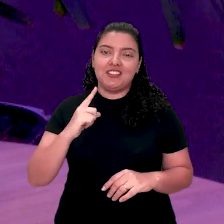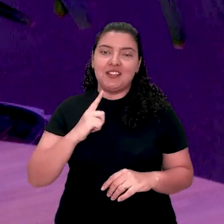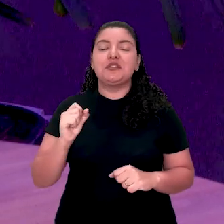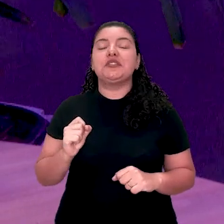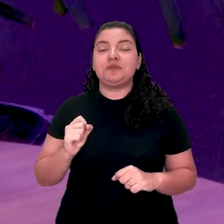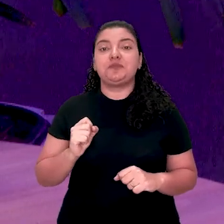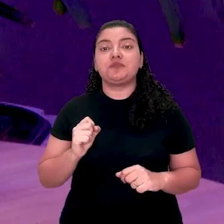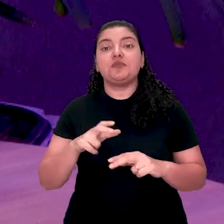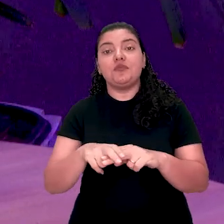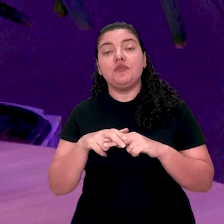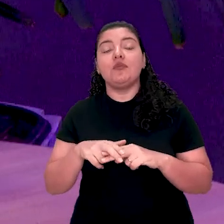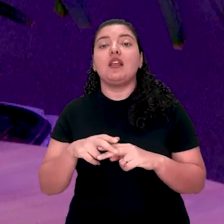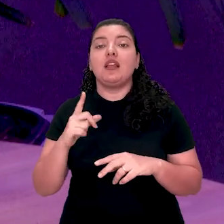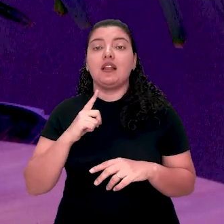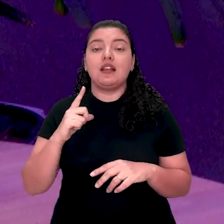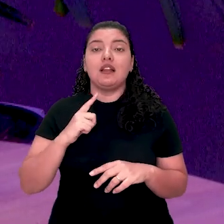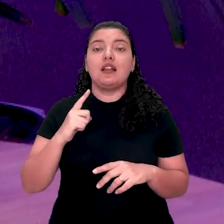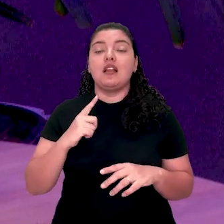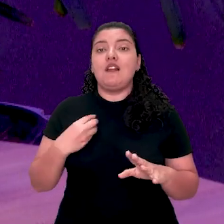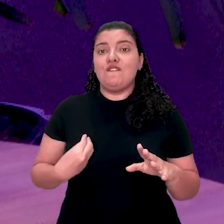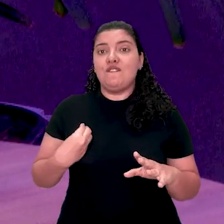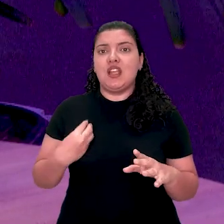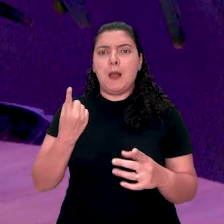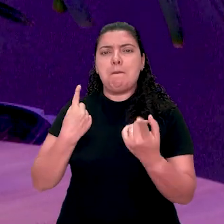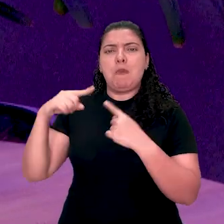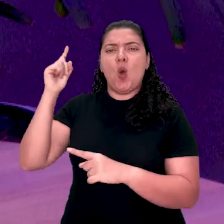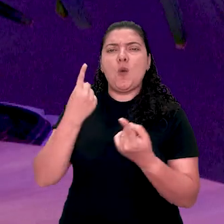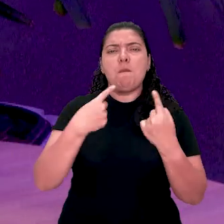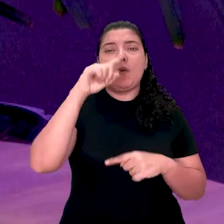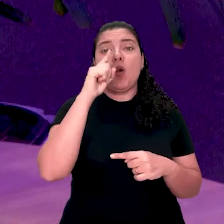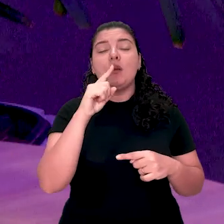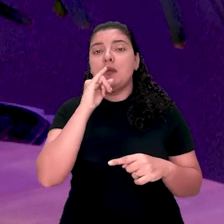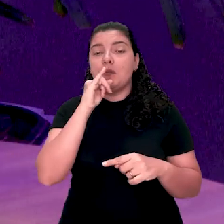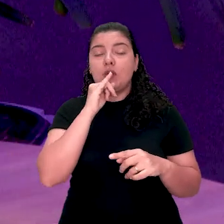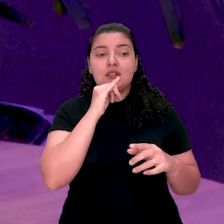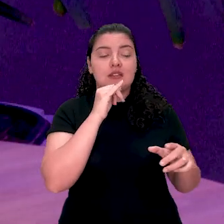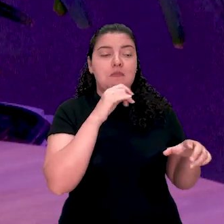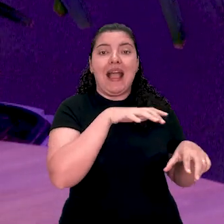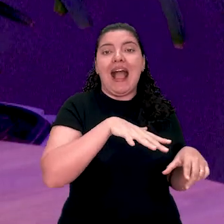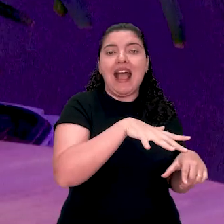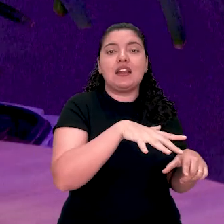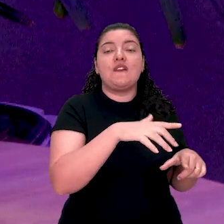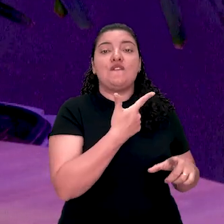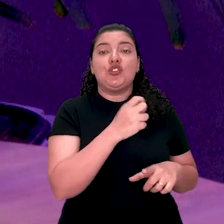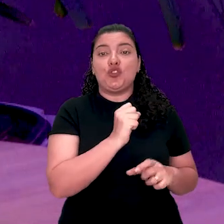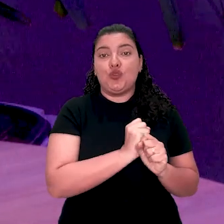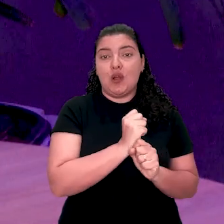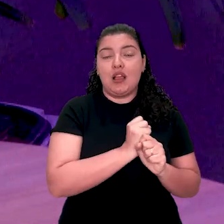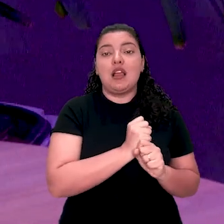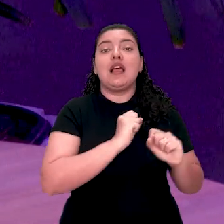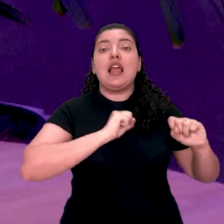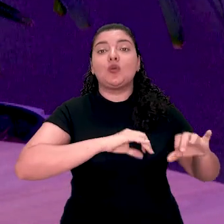chave. E essas chaves viraram quando eu passei por cada segmento. Quando eu passei 28 anos na